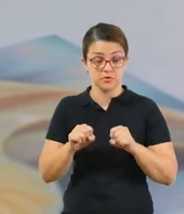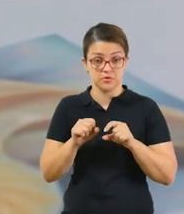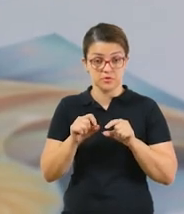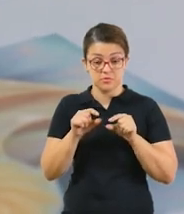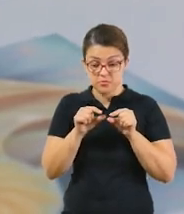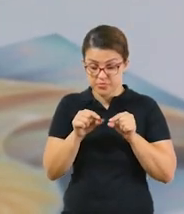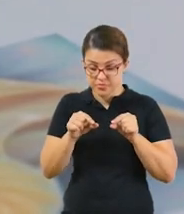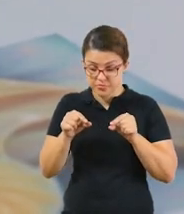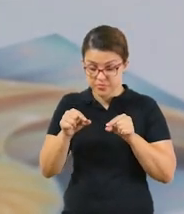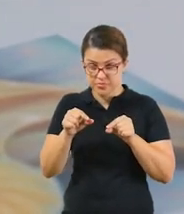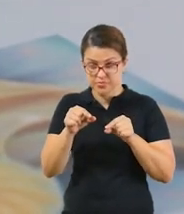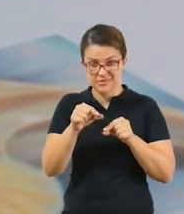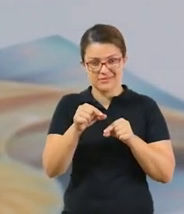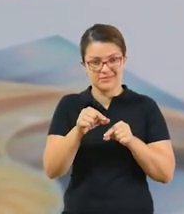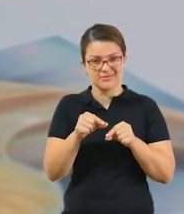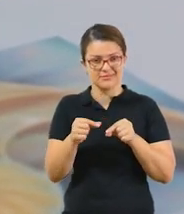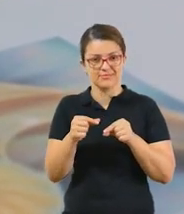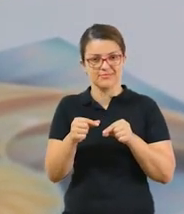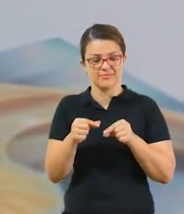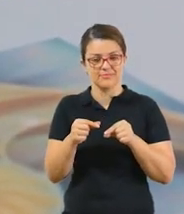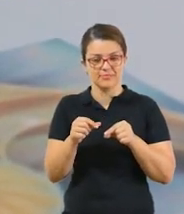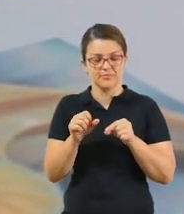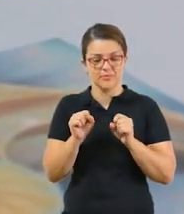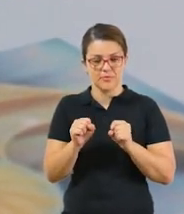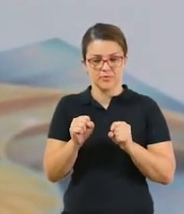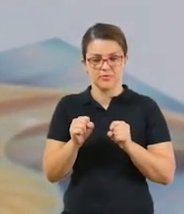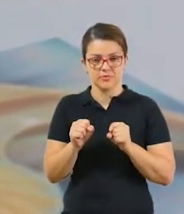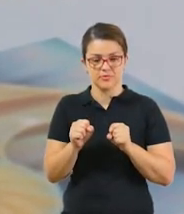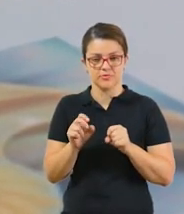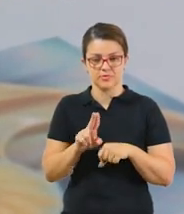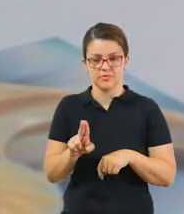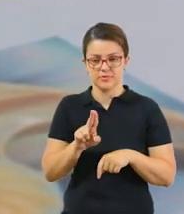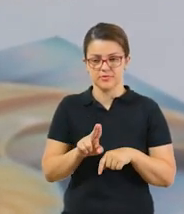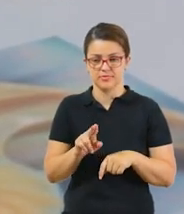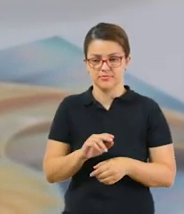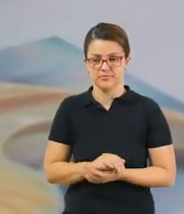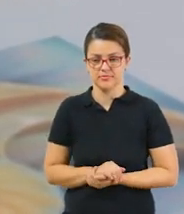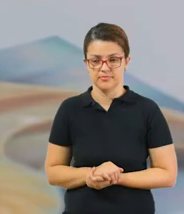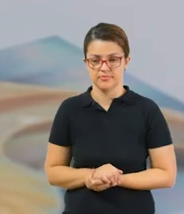com sementes fica interessante tá